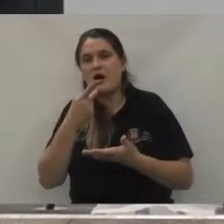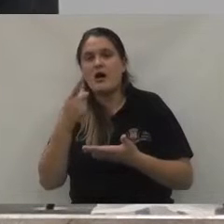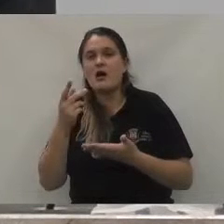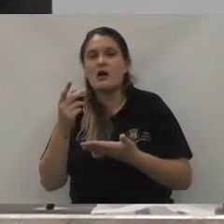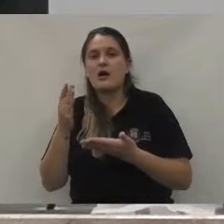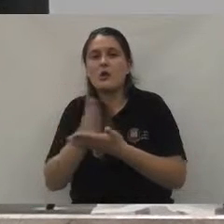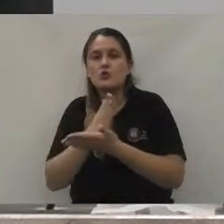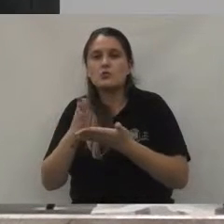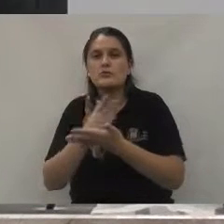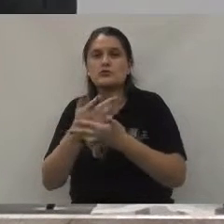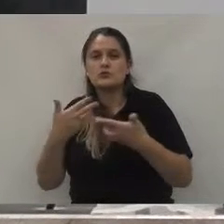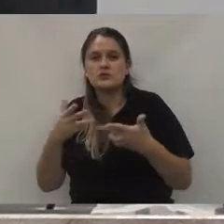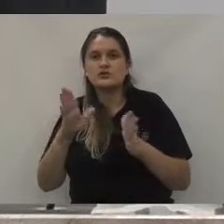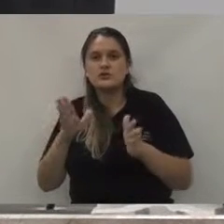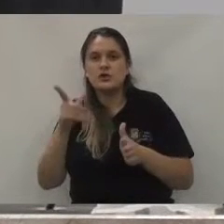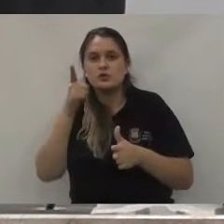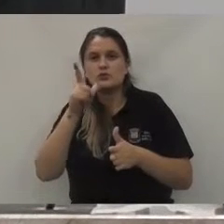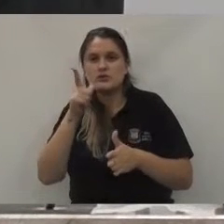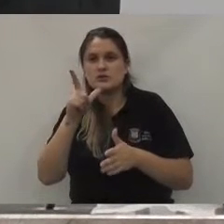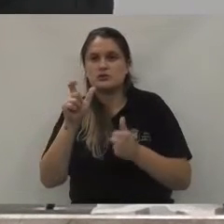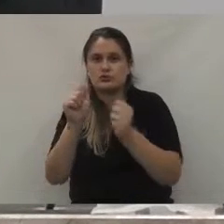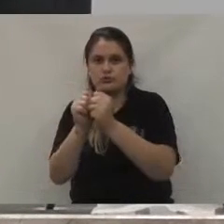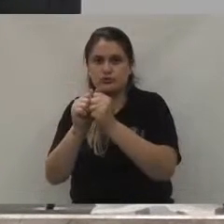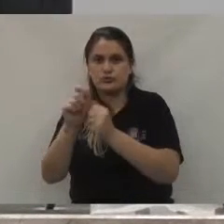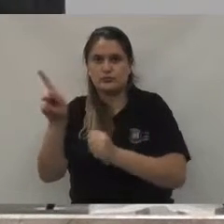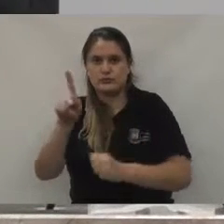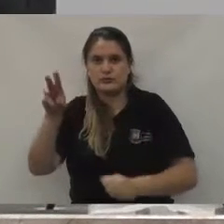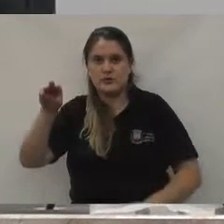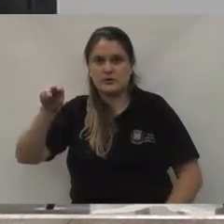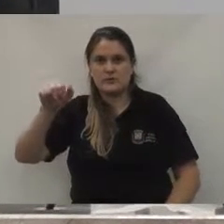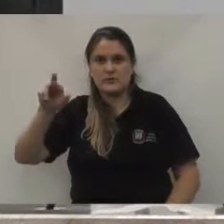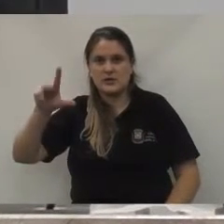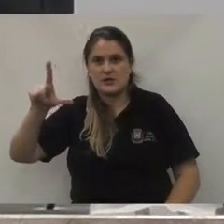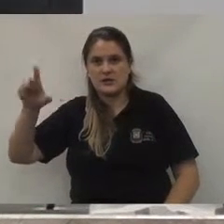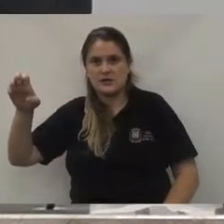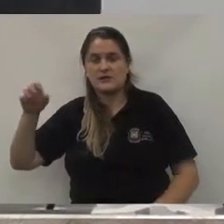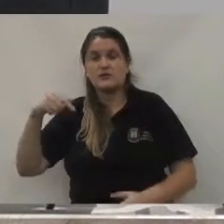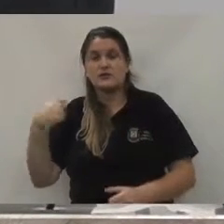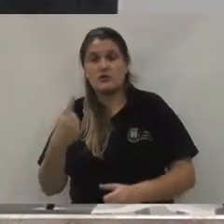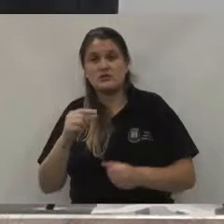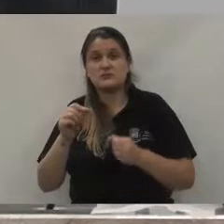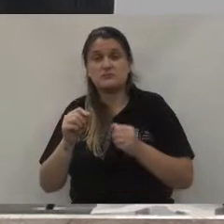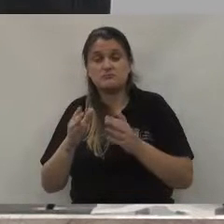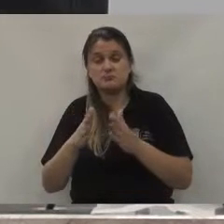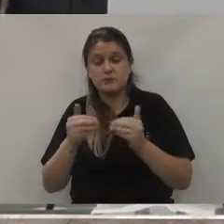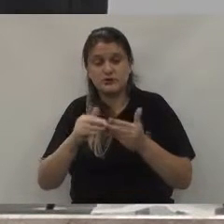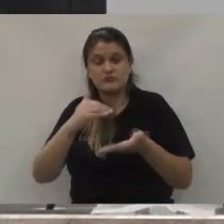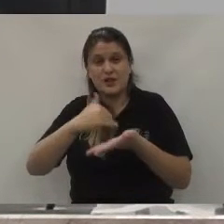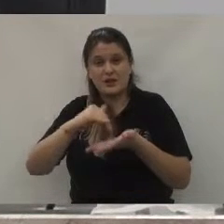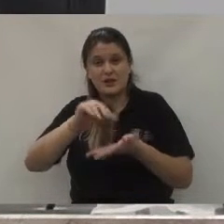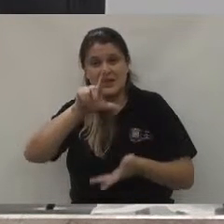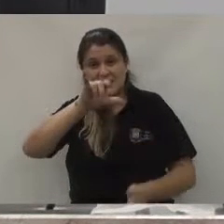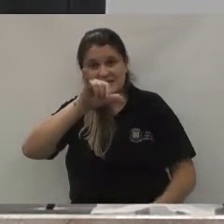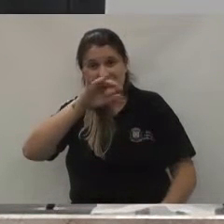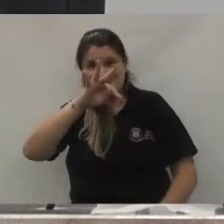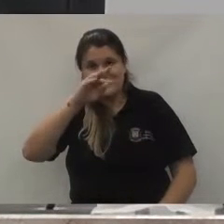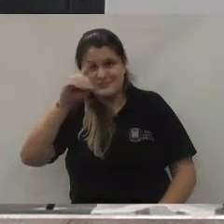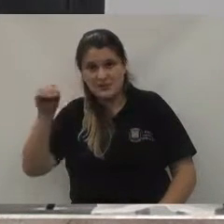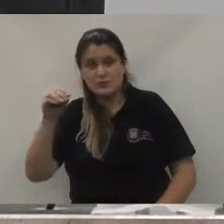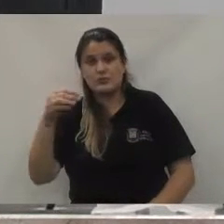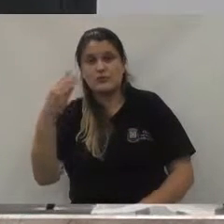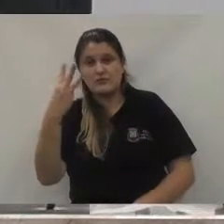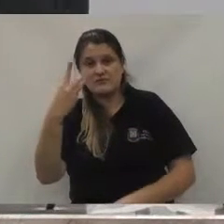coisas que a gente já conseguiu nesse sentido na marina primeiro fizemos uma licitação que em três vezes é